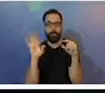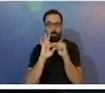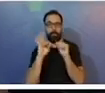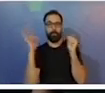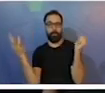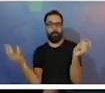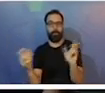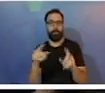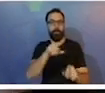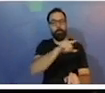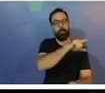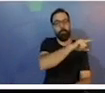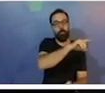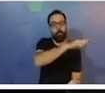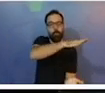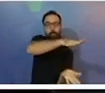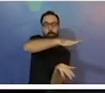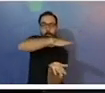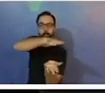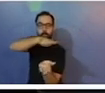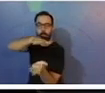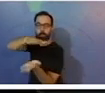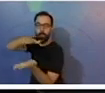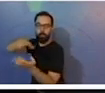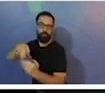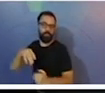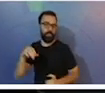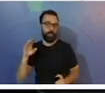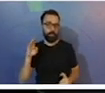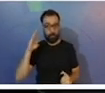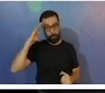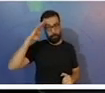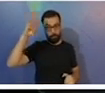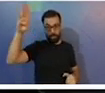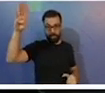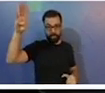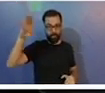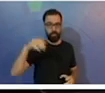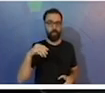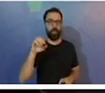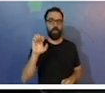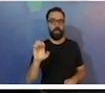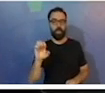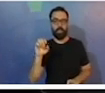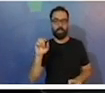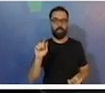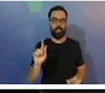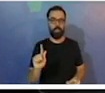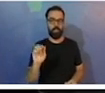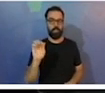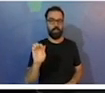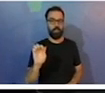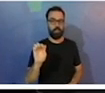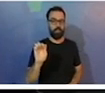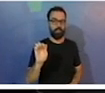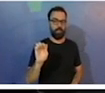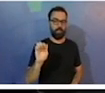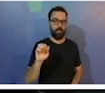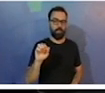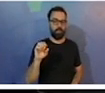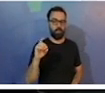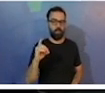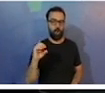paralelas. Essas linhas têm a principal, que é a linha do Equador, que divide o planeta em